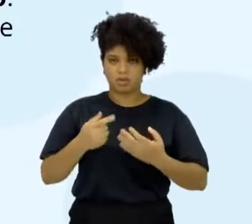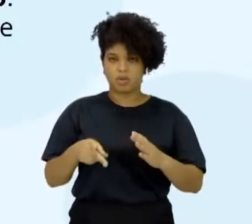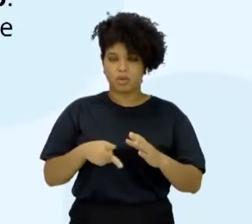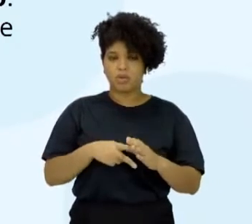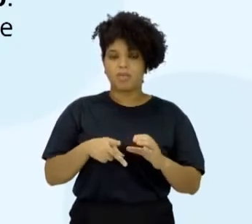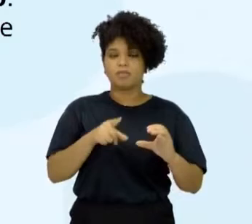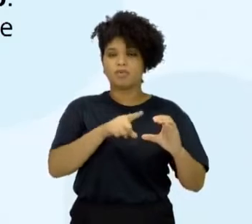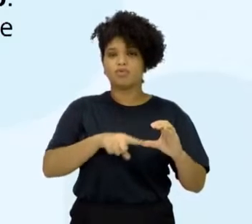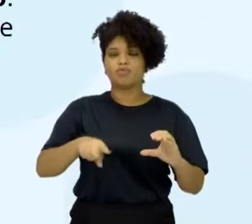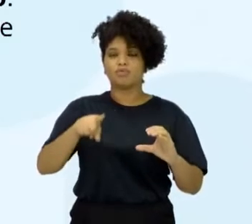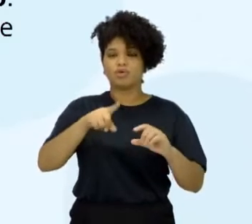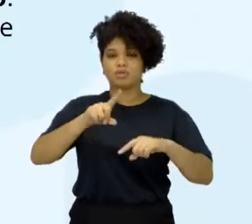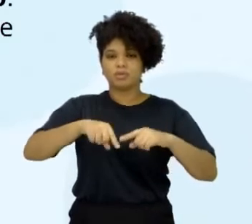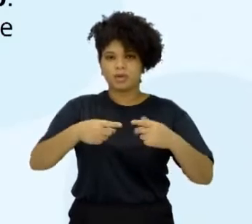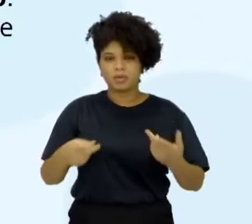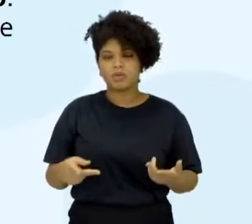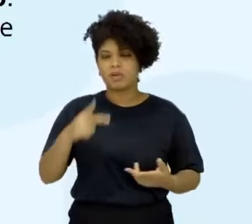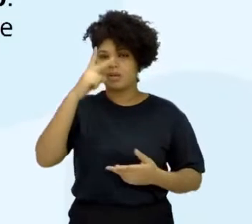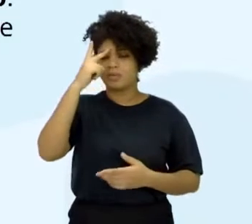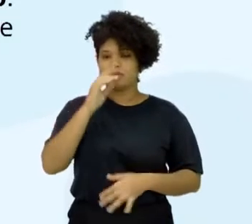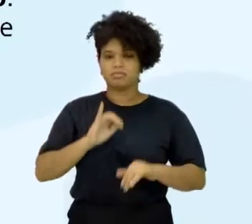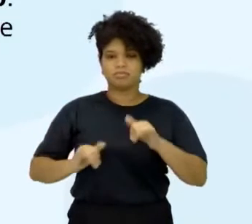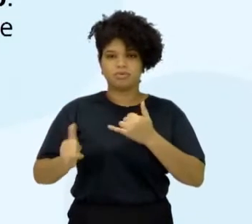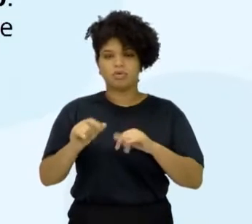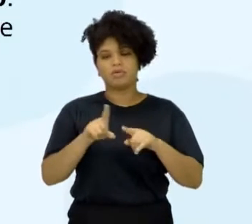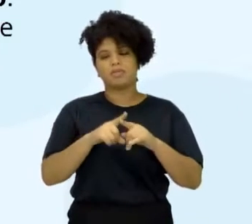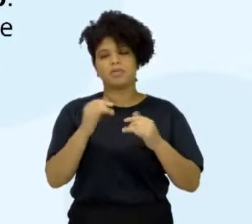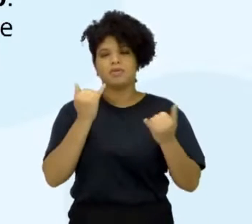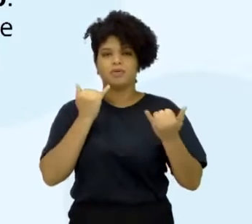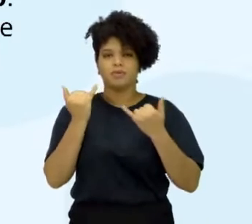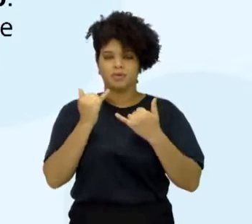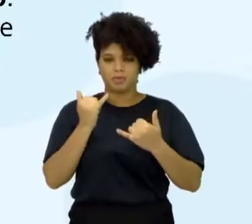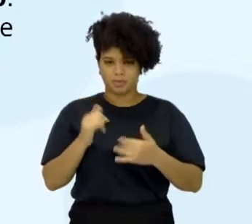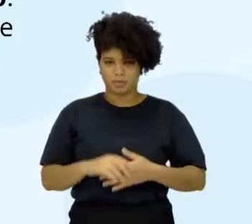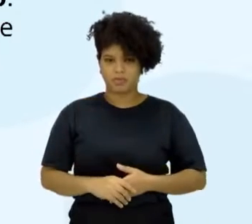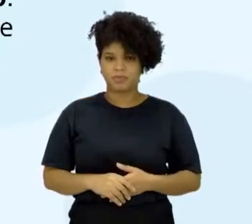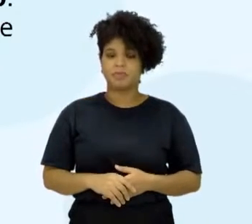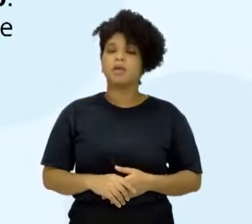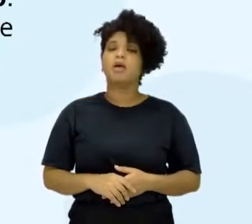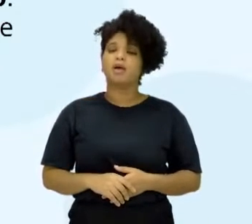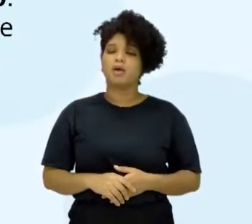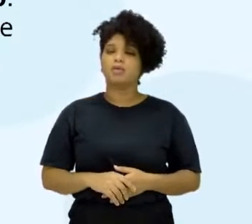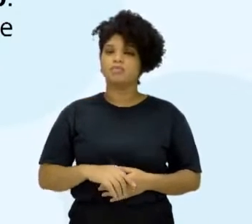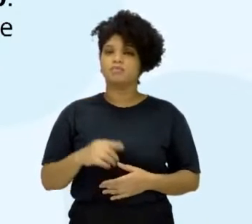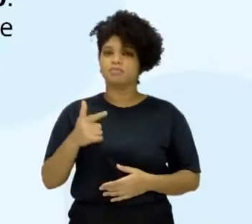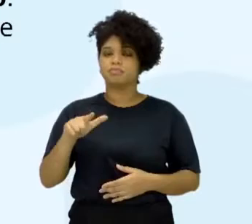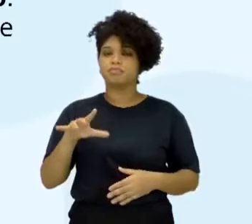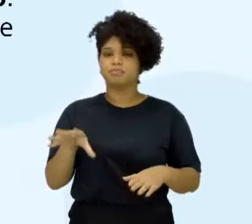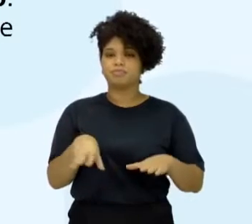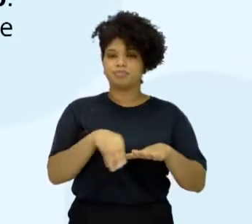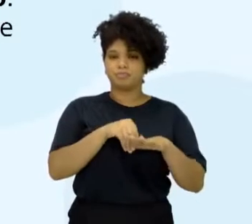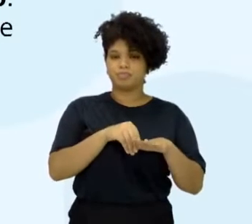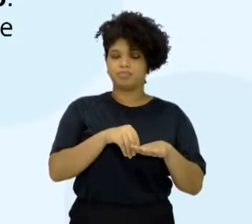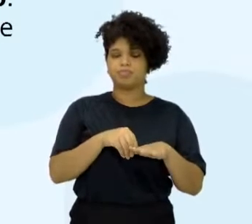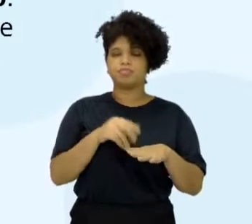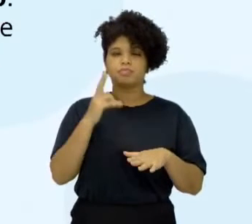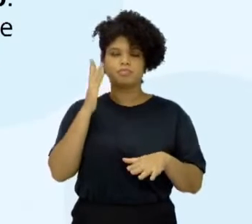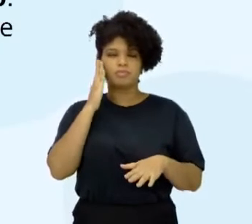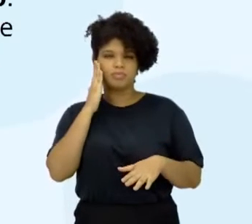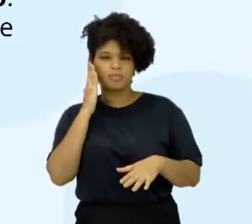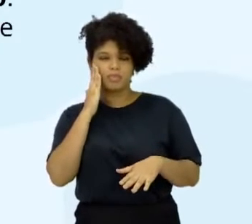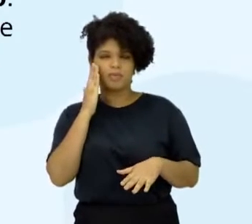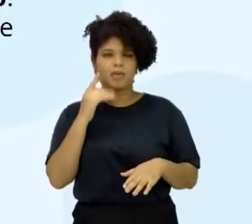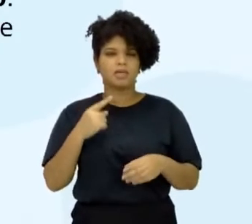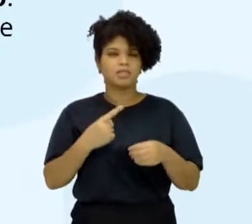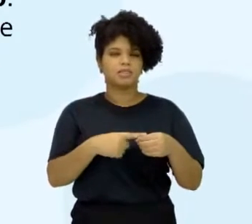fluxo de mercadorias, pessoas, energia e informação. Incluem também o estudo do relacionamento entre as